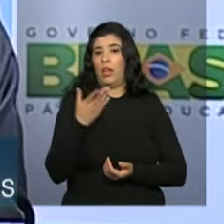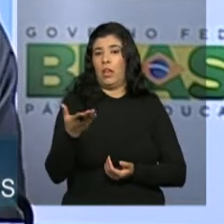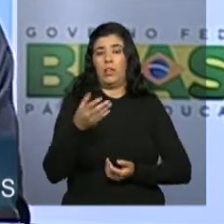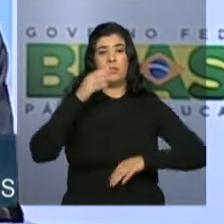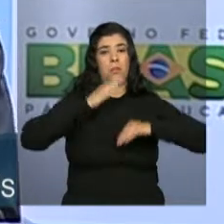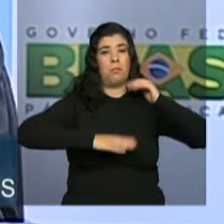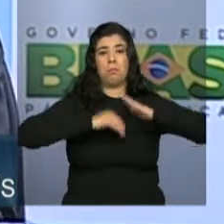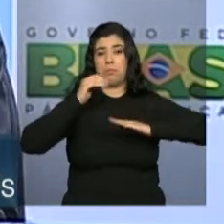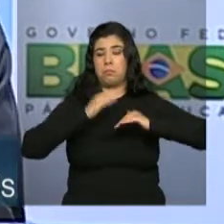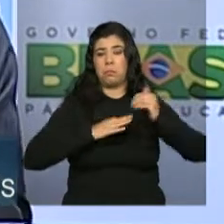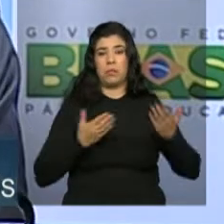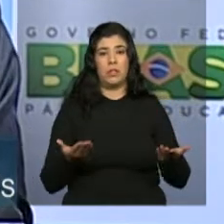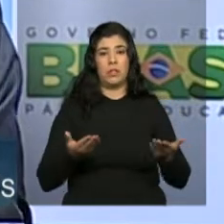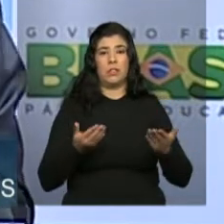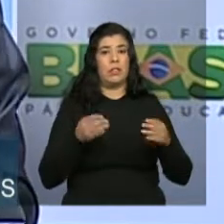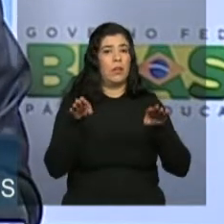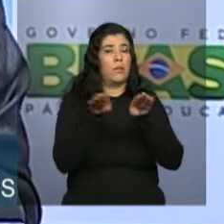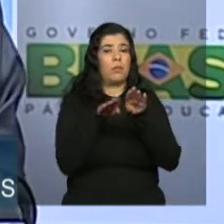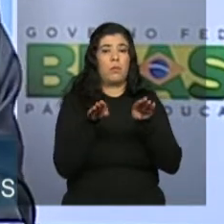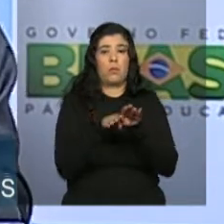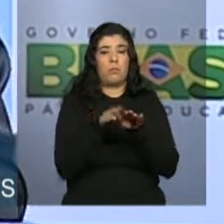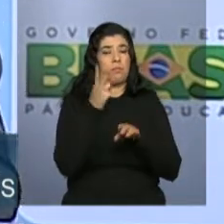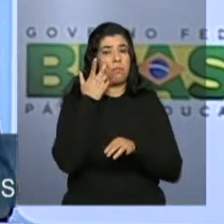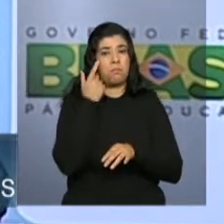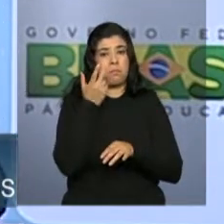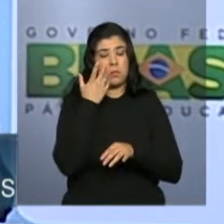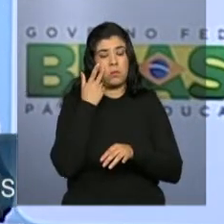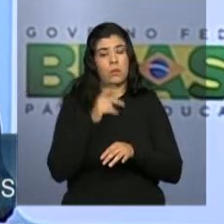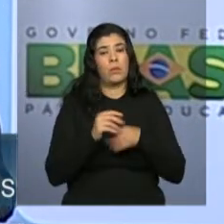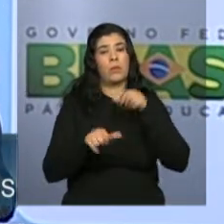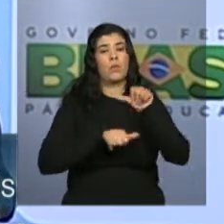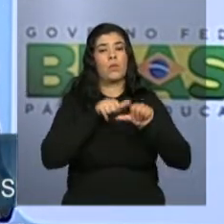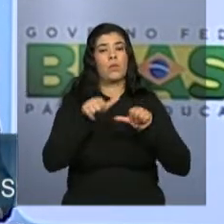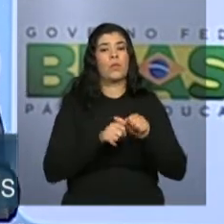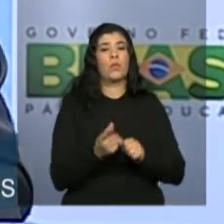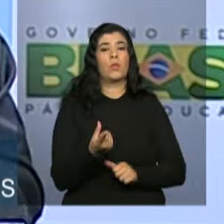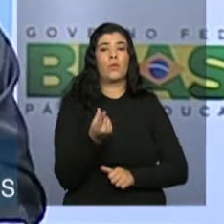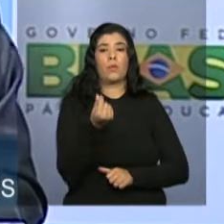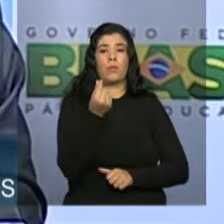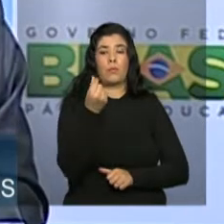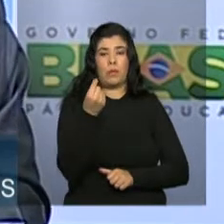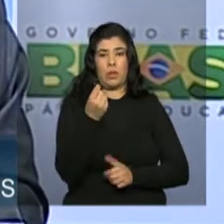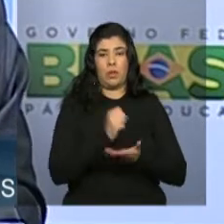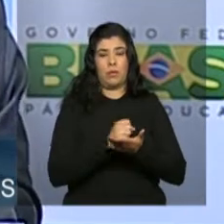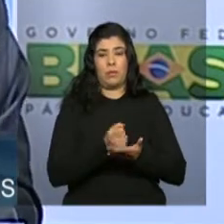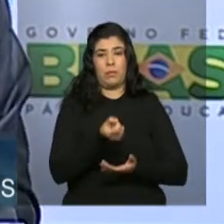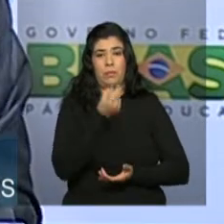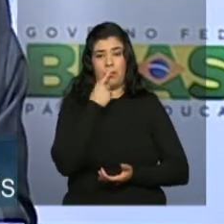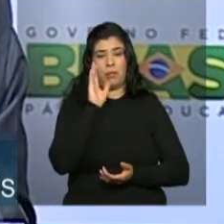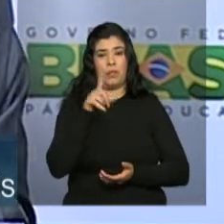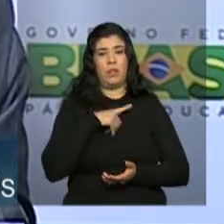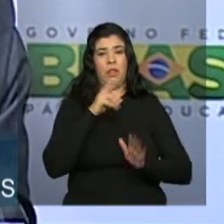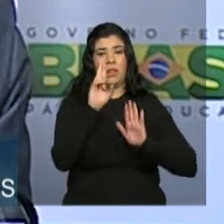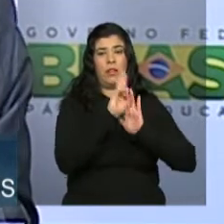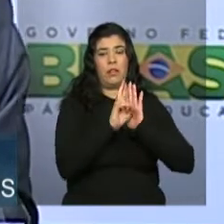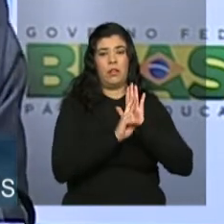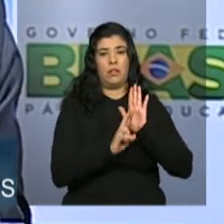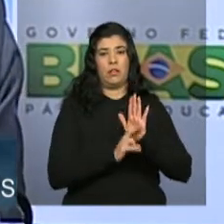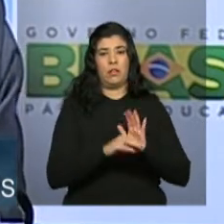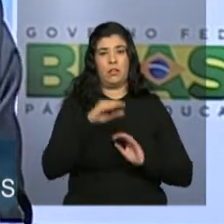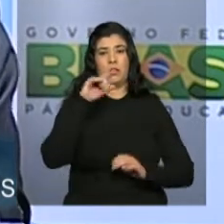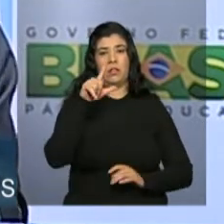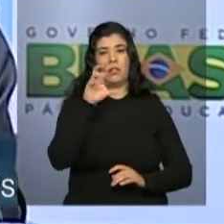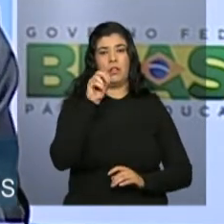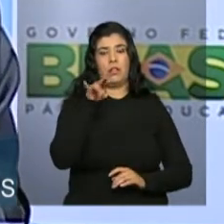que estão sendo anunciados No que diz respeito essas mudanças na precificação dos medicamentos registrados como o clone